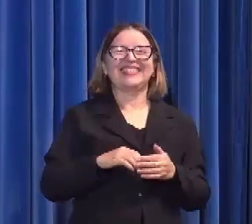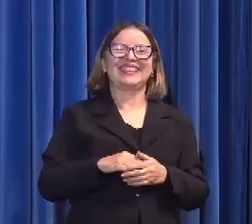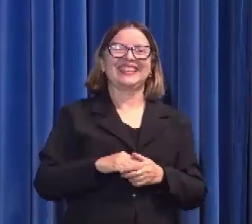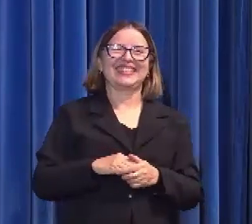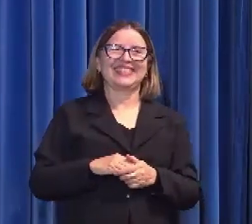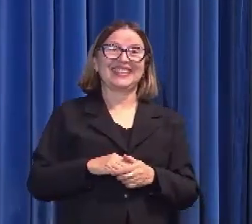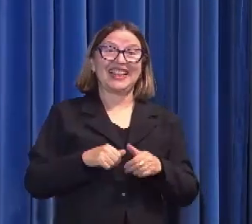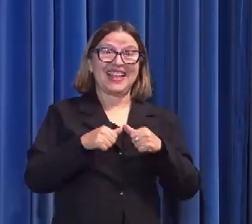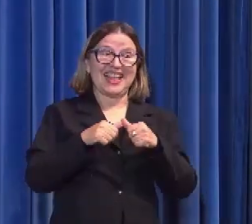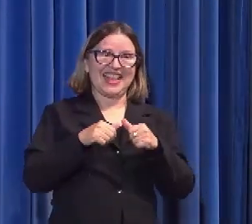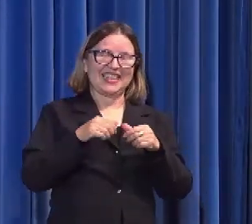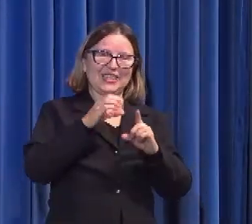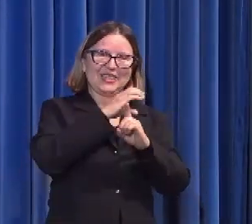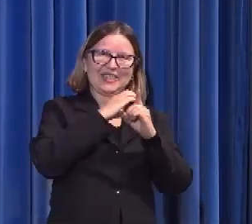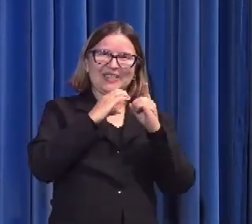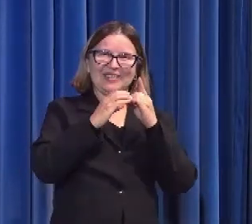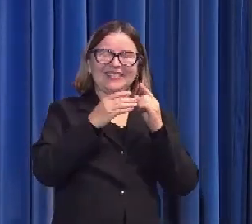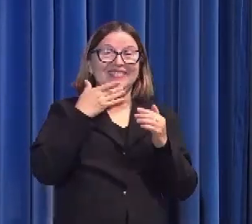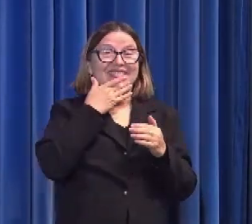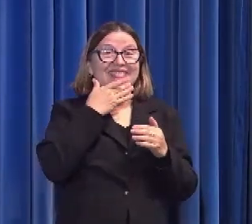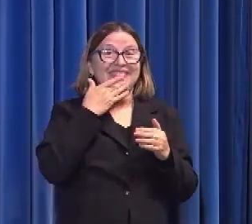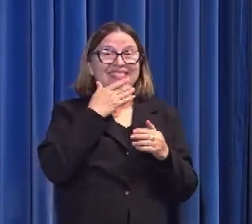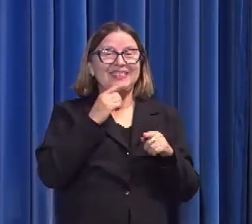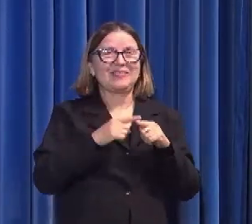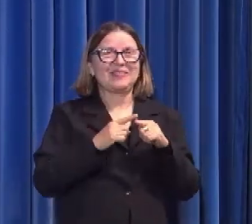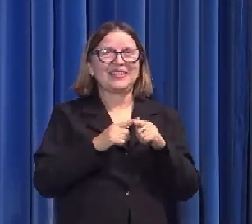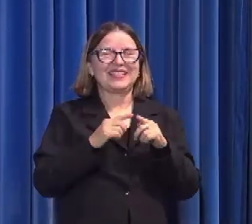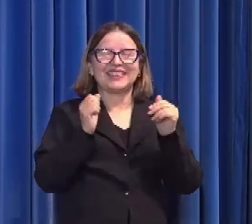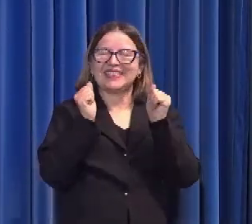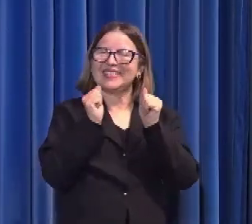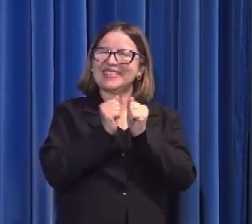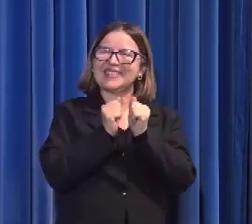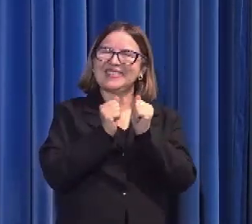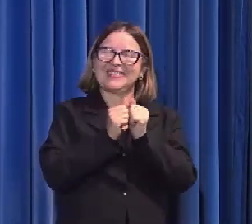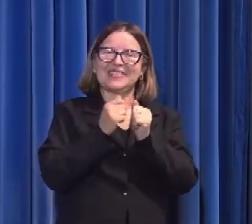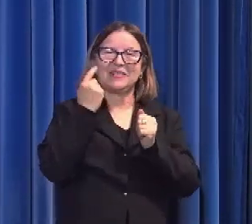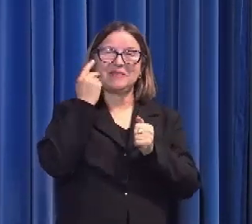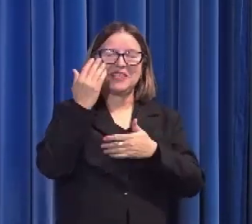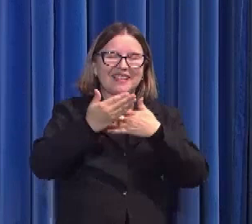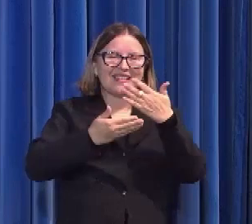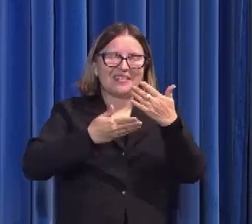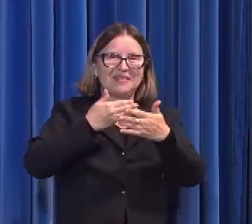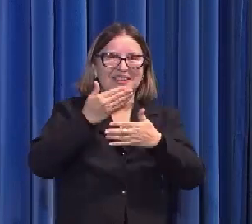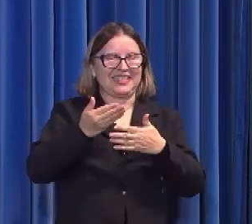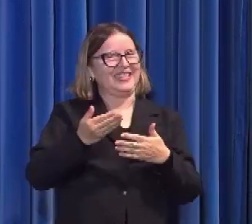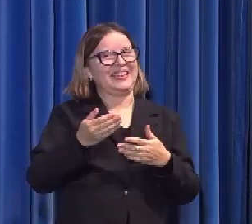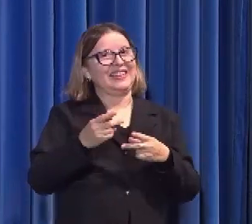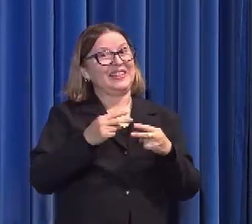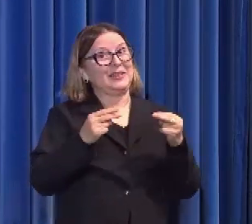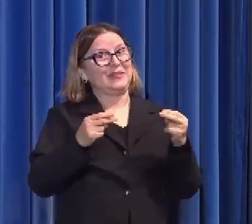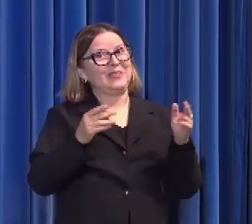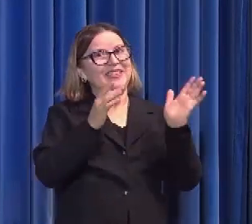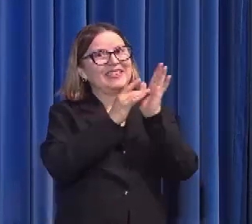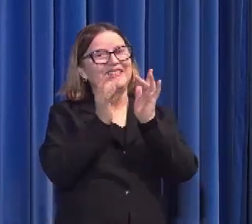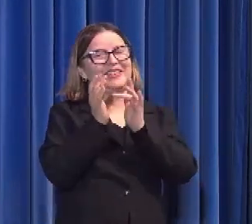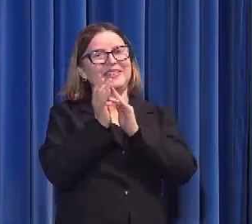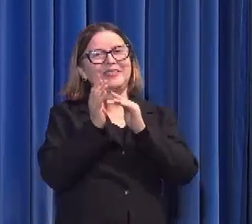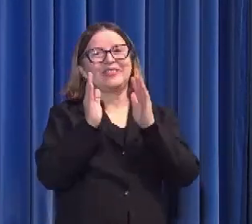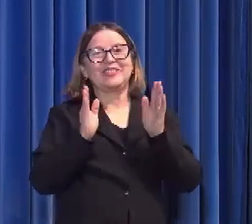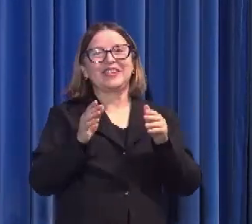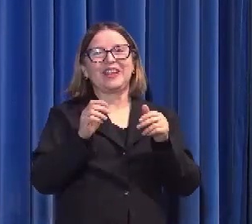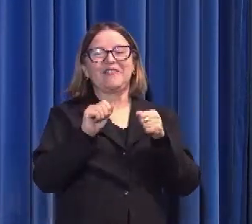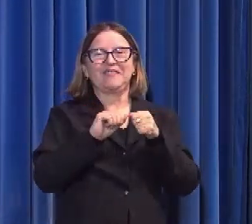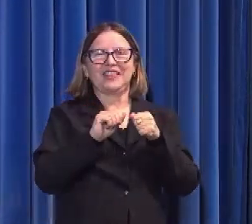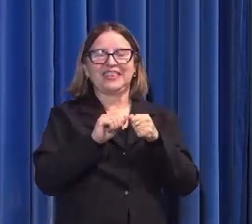a gente se reúne para compartilhar do que ele fez e para compartilhar com os outros